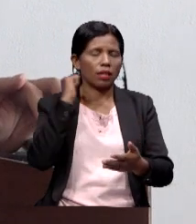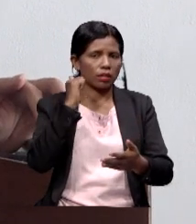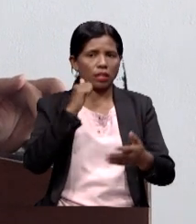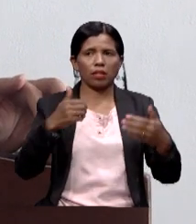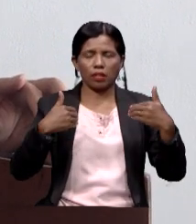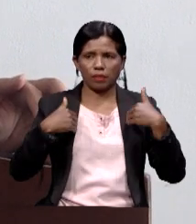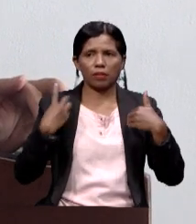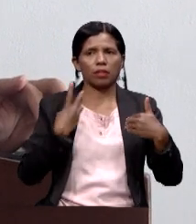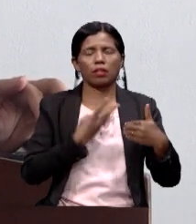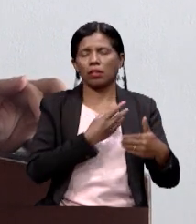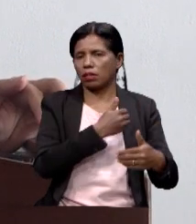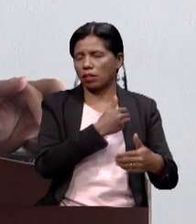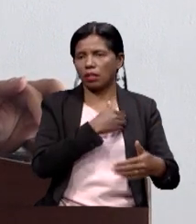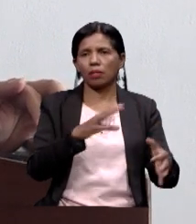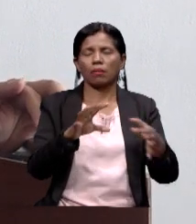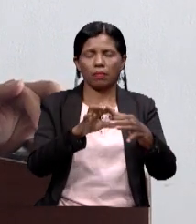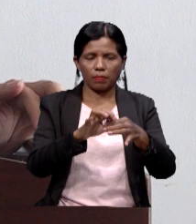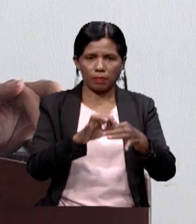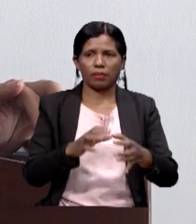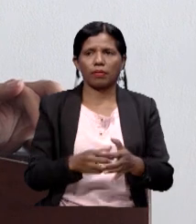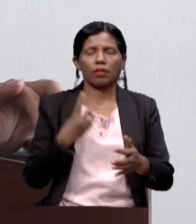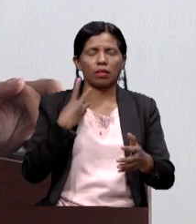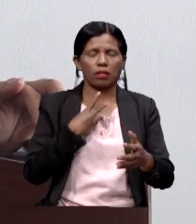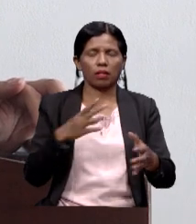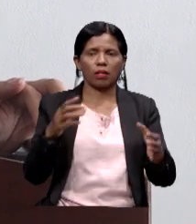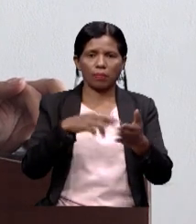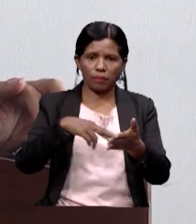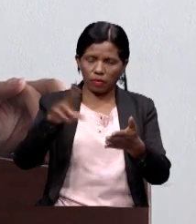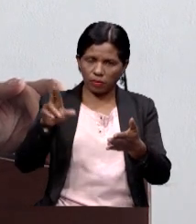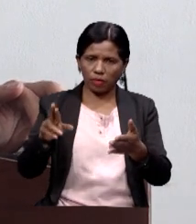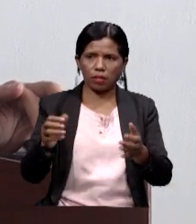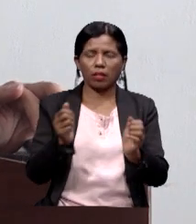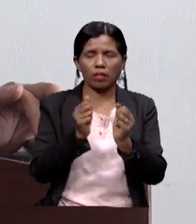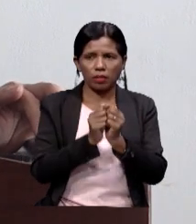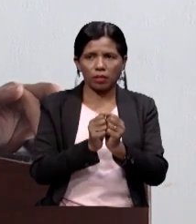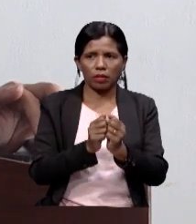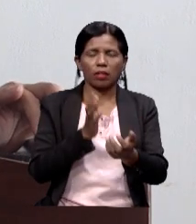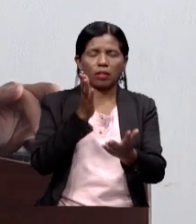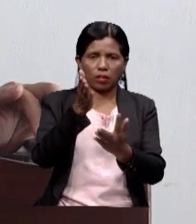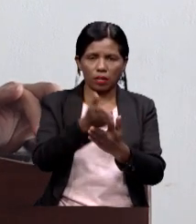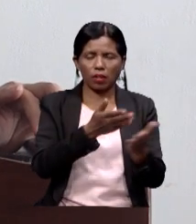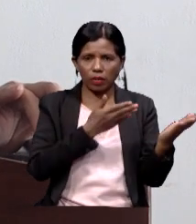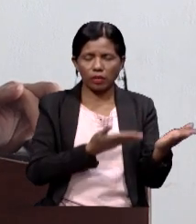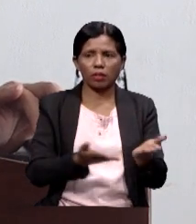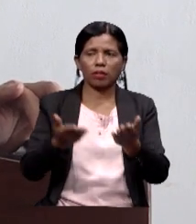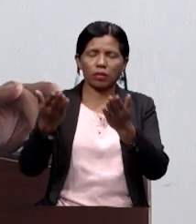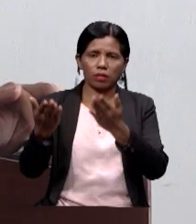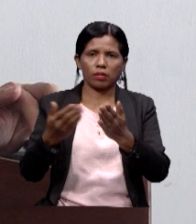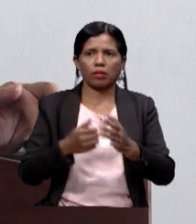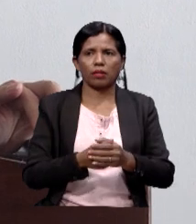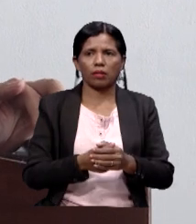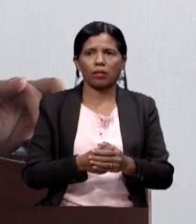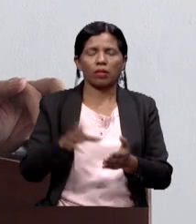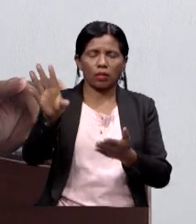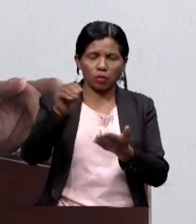quando ita sira membro. Ah, ita quando aprova hotona acordo serne, adere hotona ba acordo serne,